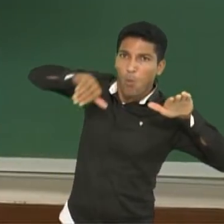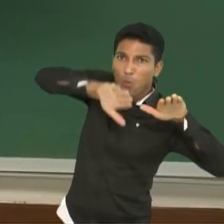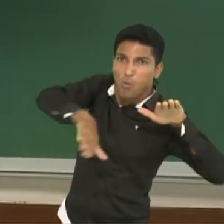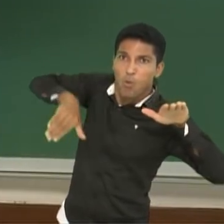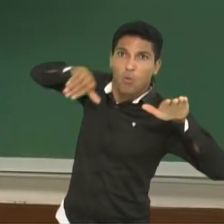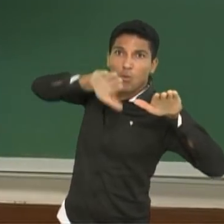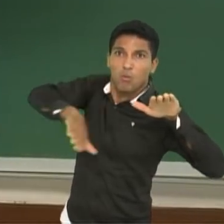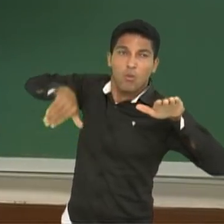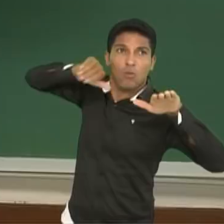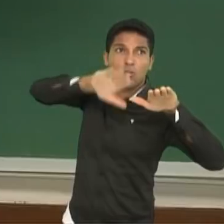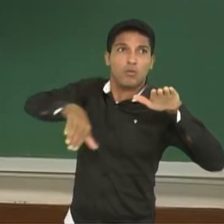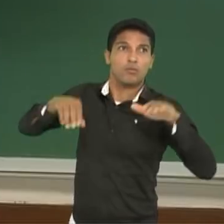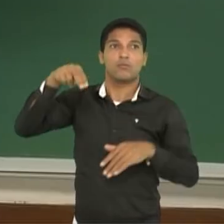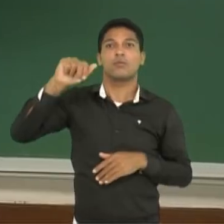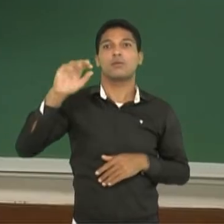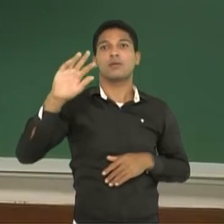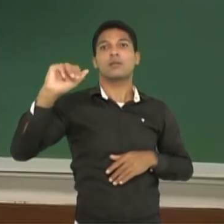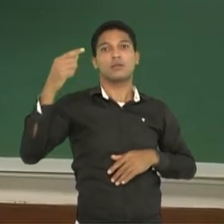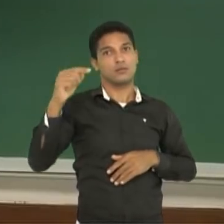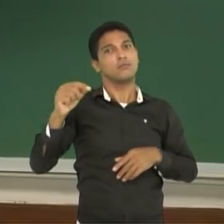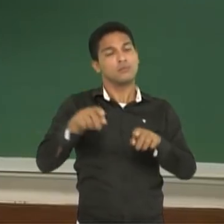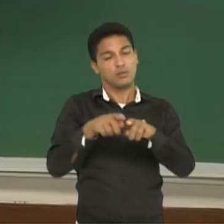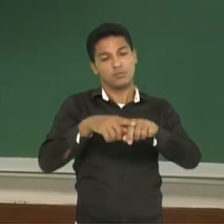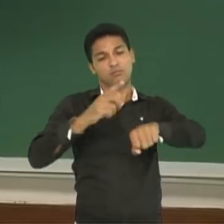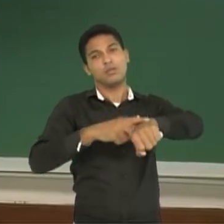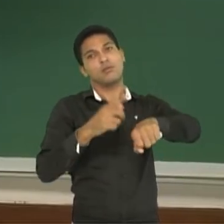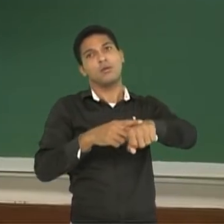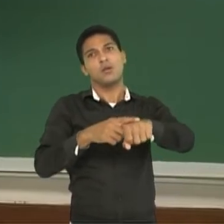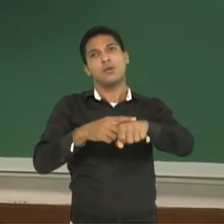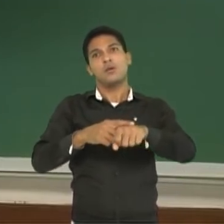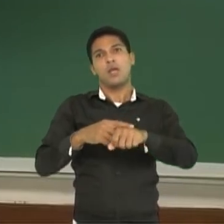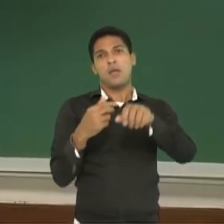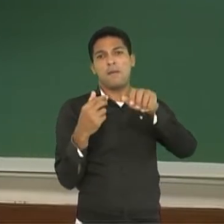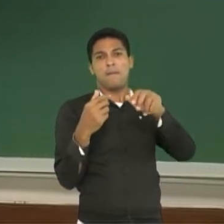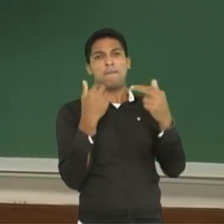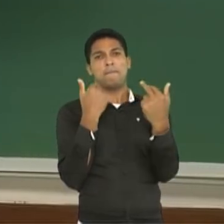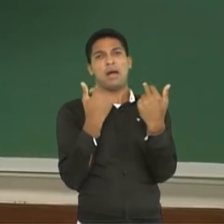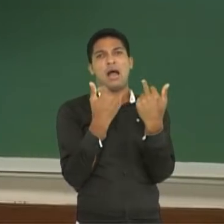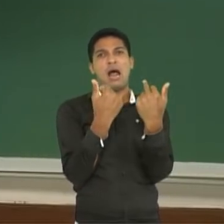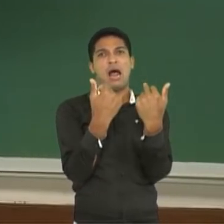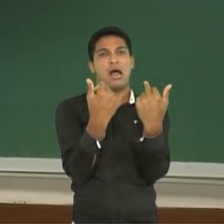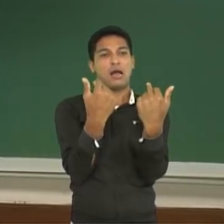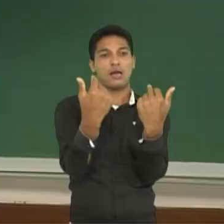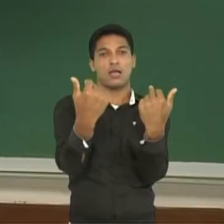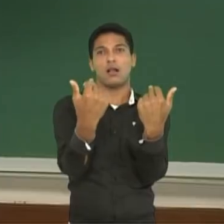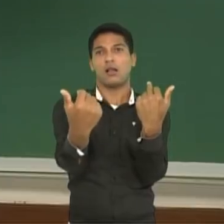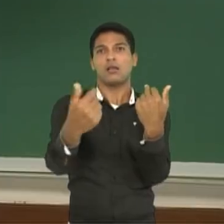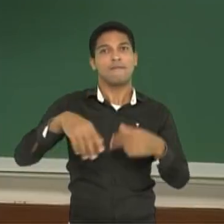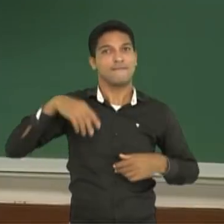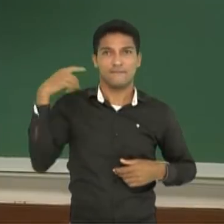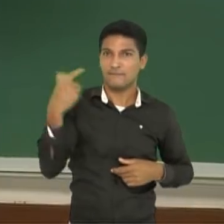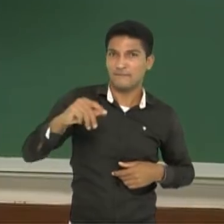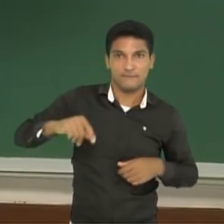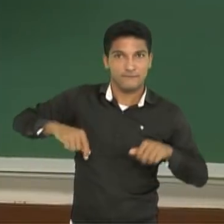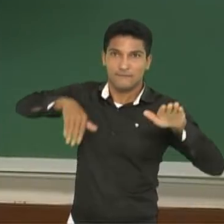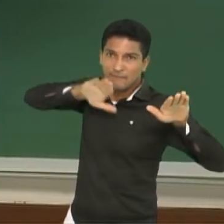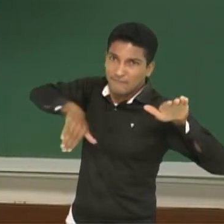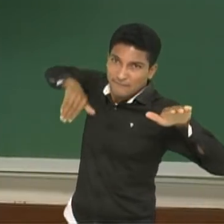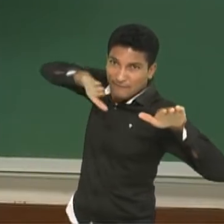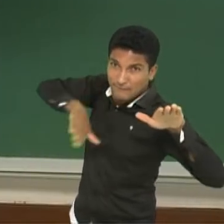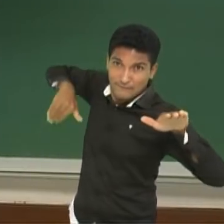vai direto e o arremesso tem essa parada na altura dos ombros, né? E vale a soma que o